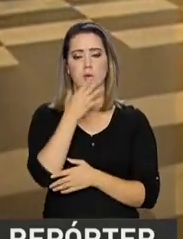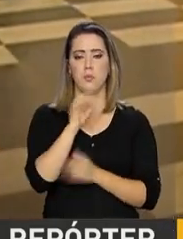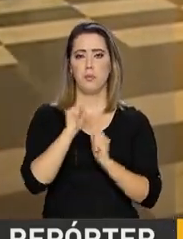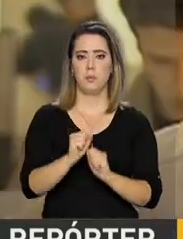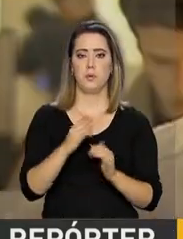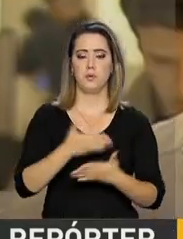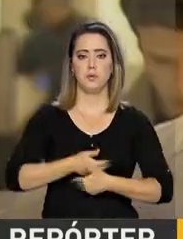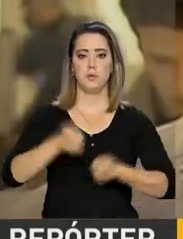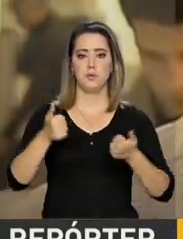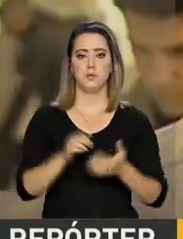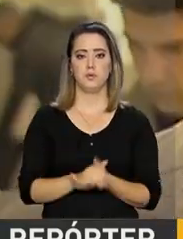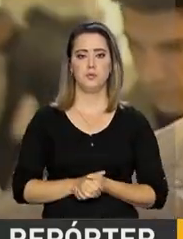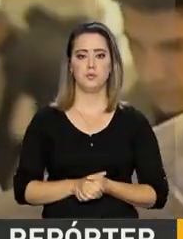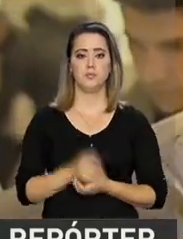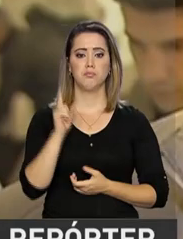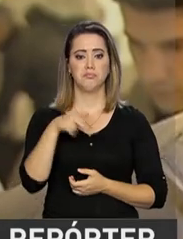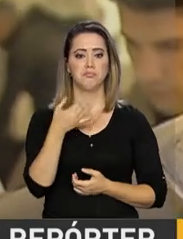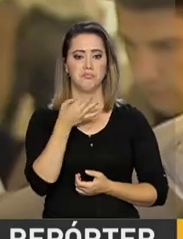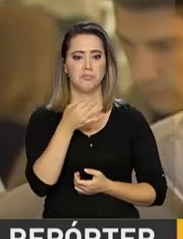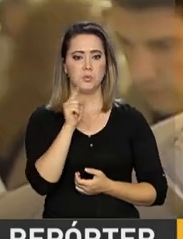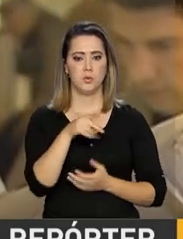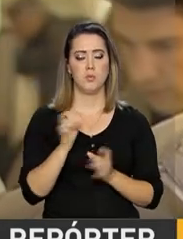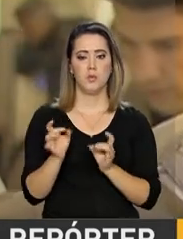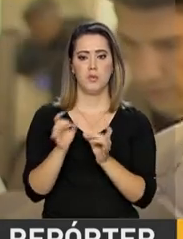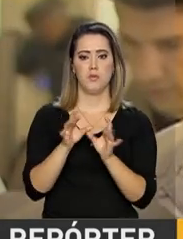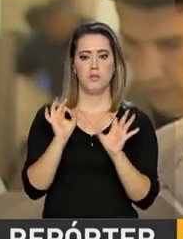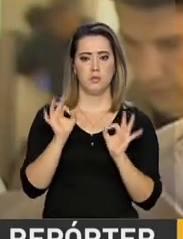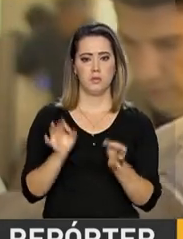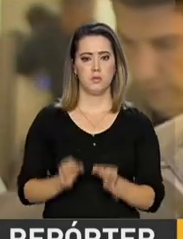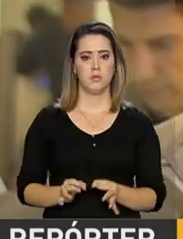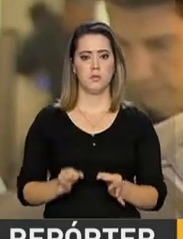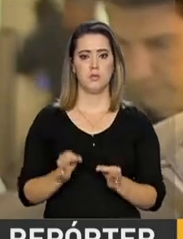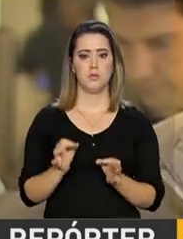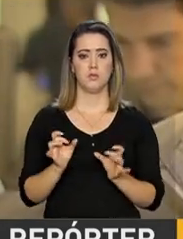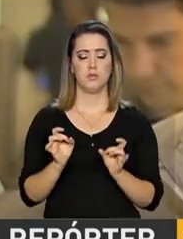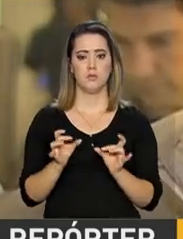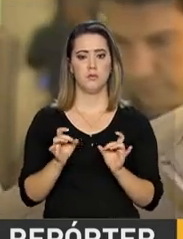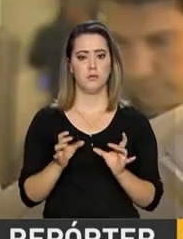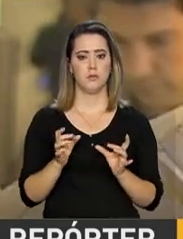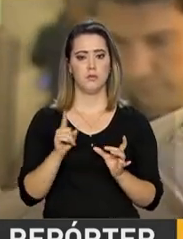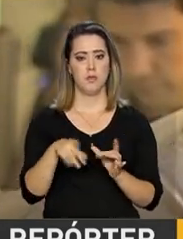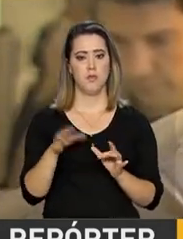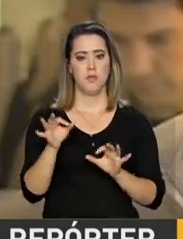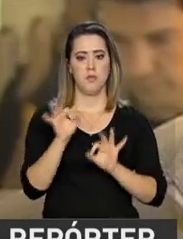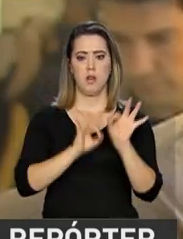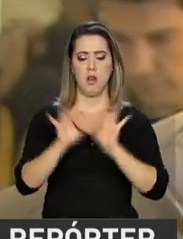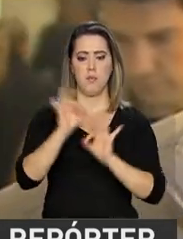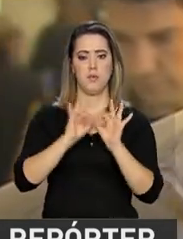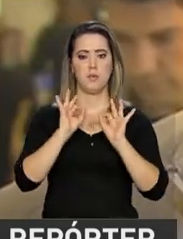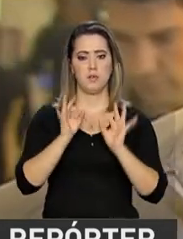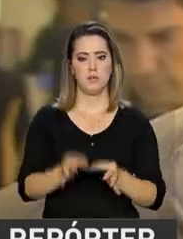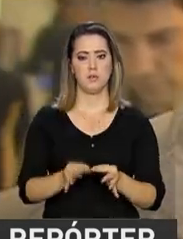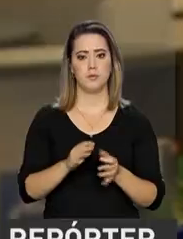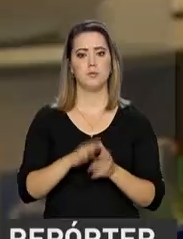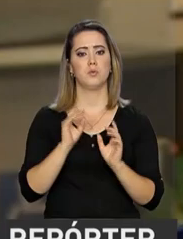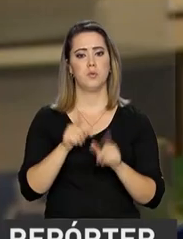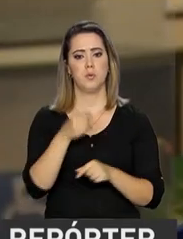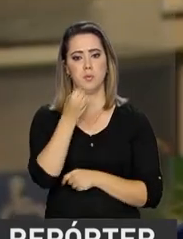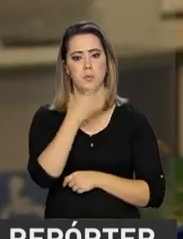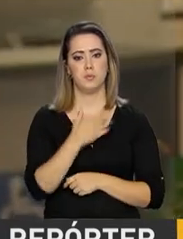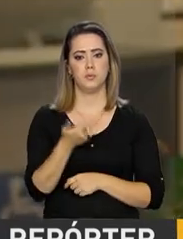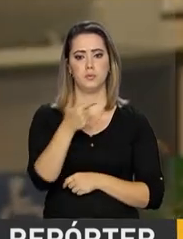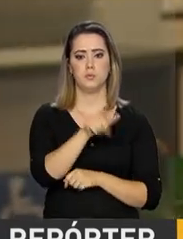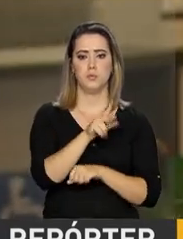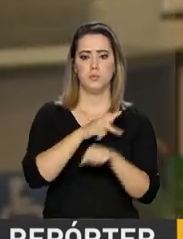pouco mais acho que num processo licitatório de uma concessão foi formulado eu acho que tem tudo para dar certo nos